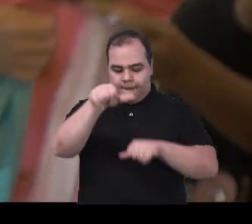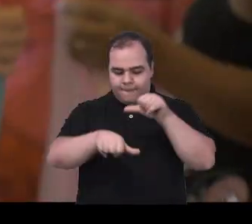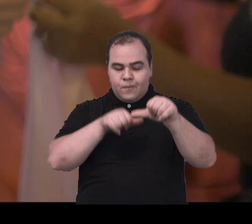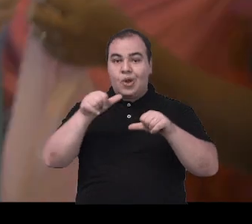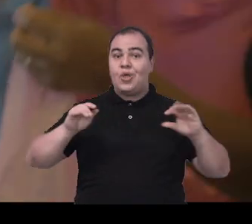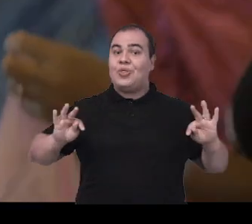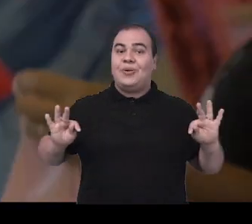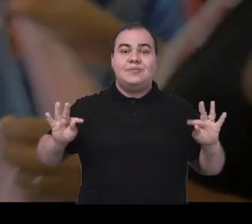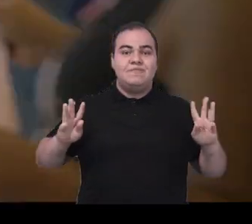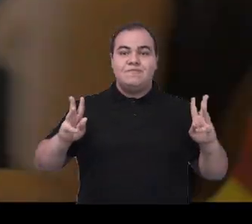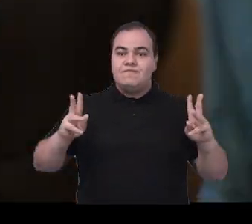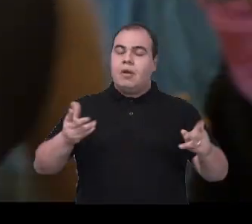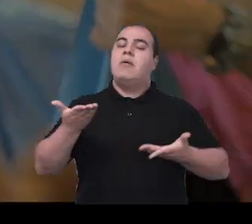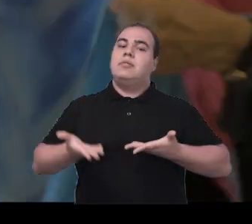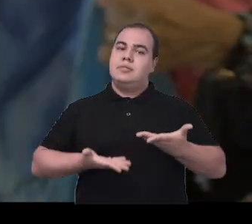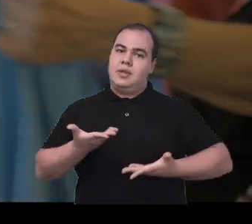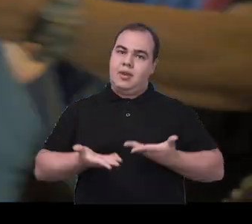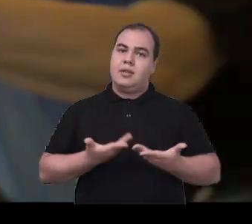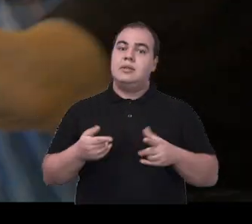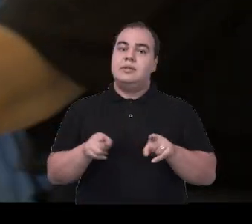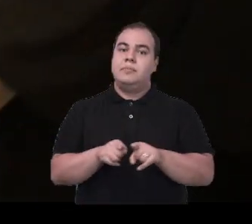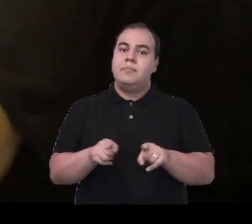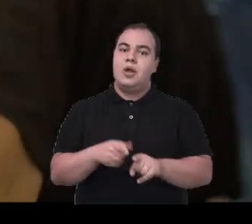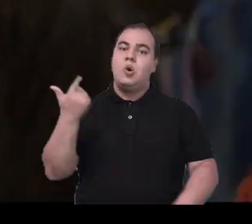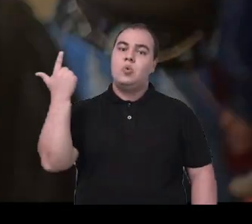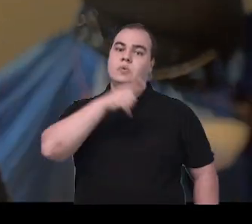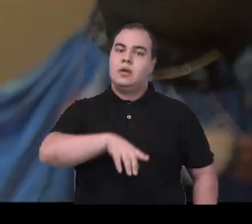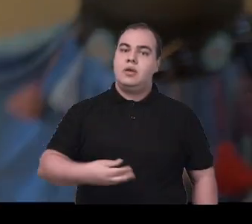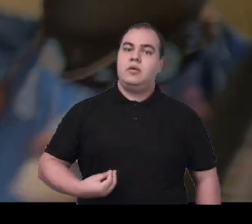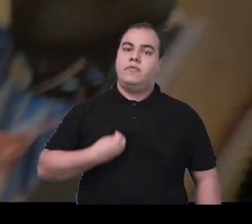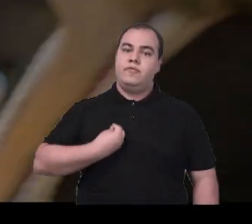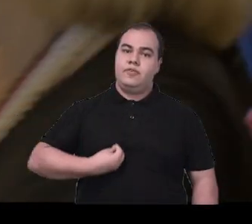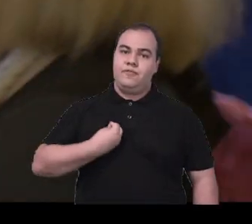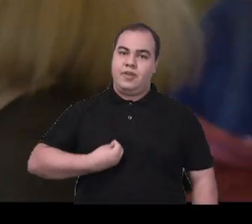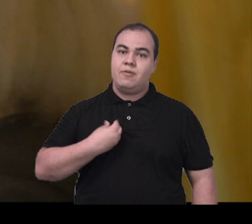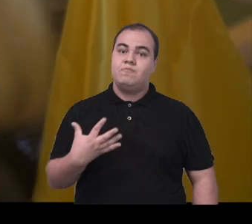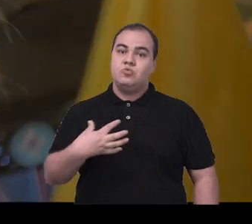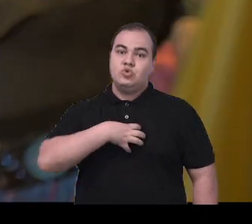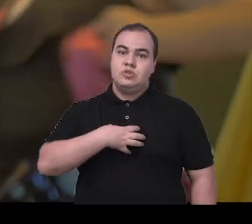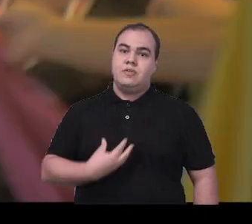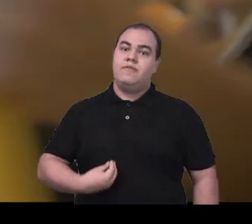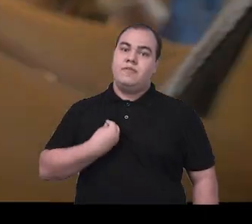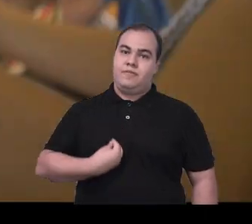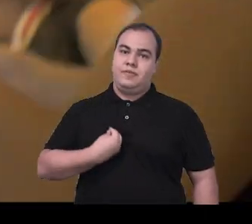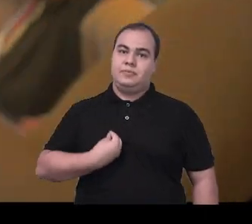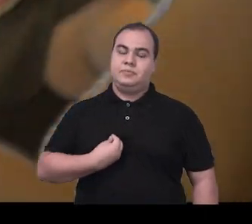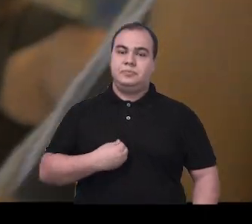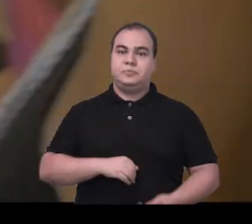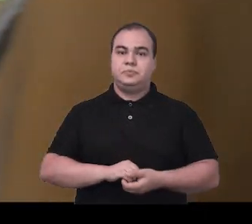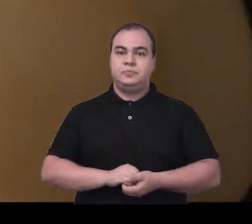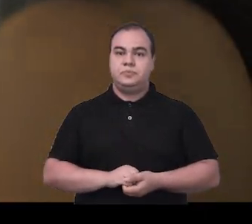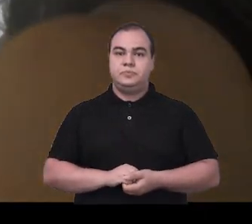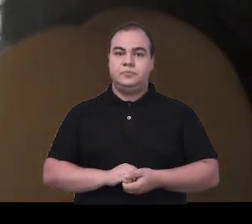pessoas mudem, né? Totalmente, se tratem, queiram viver né? Tem um motivo para viver. Em uma sala de